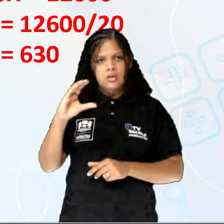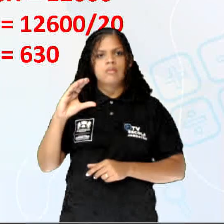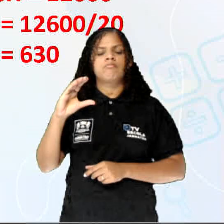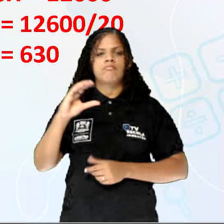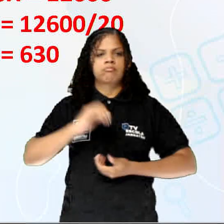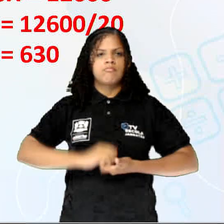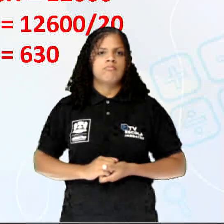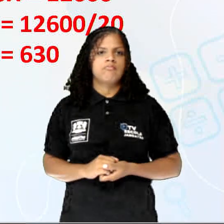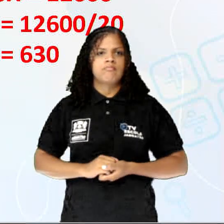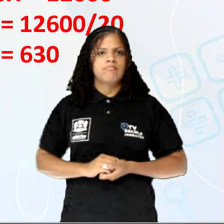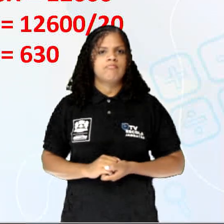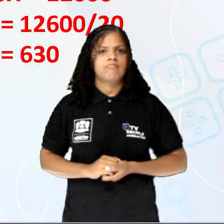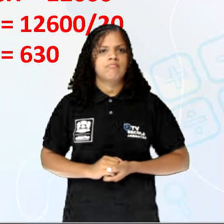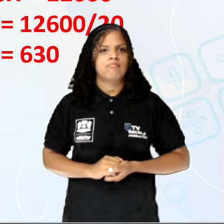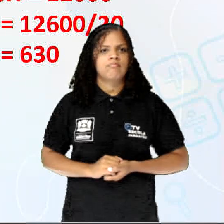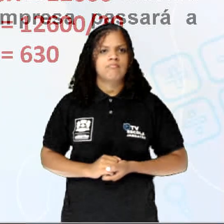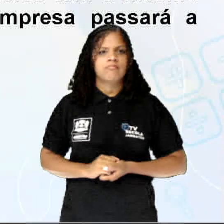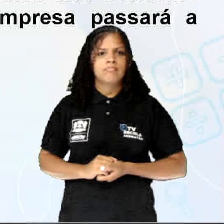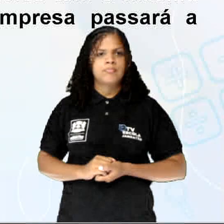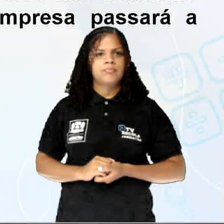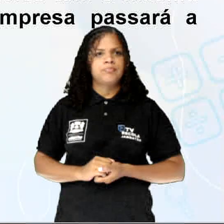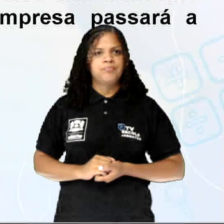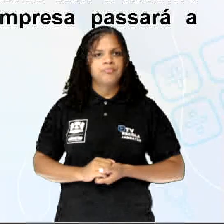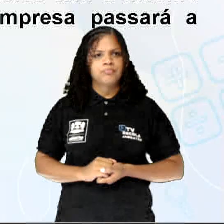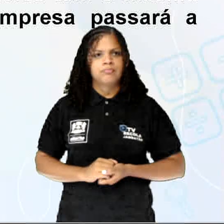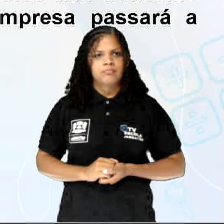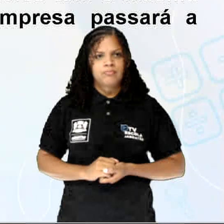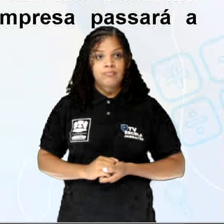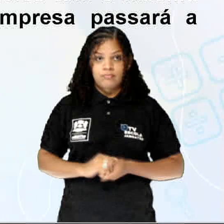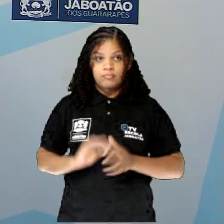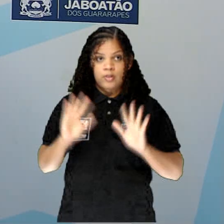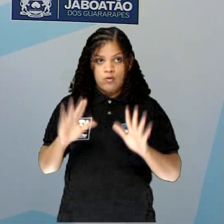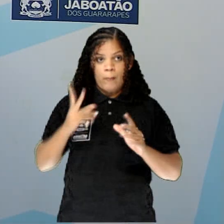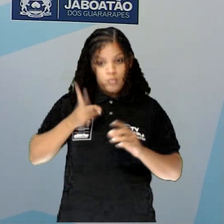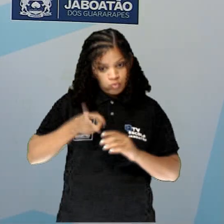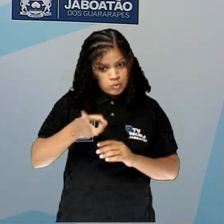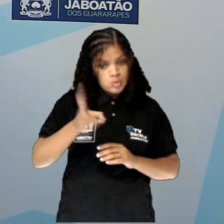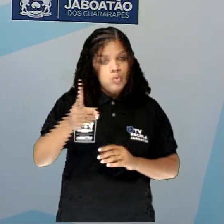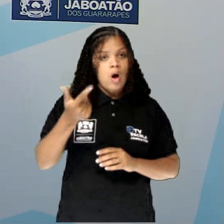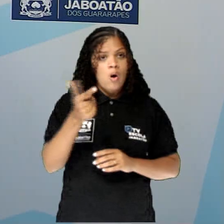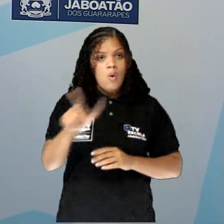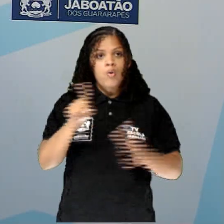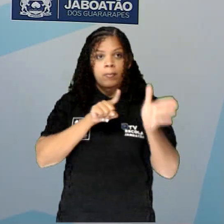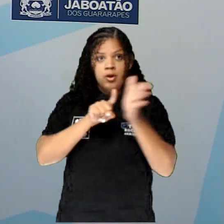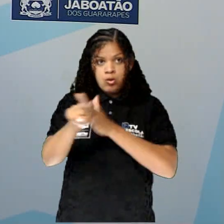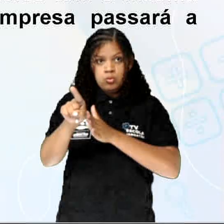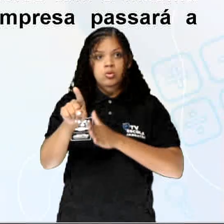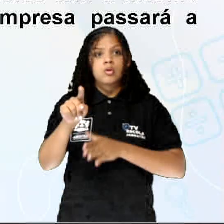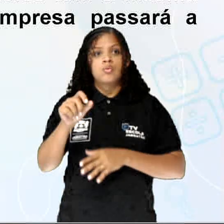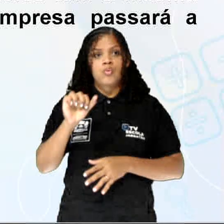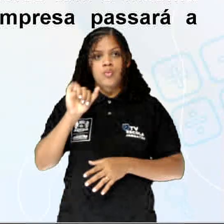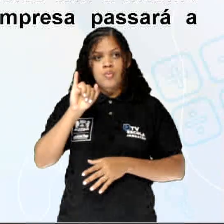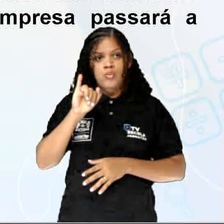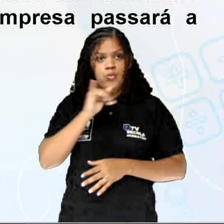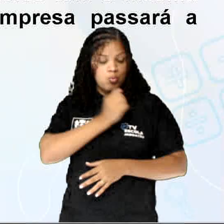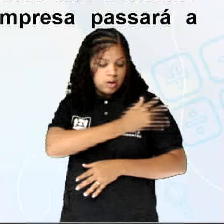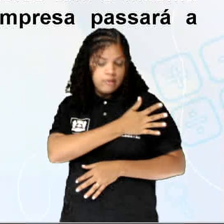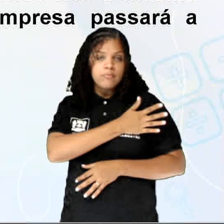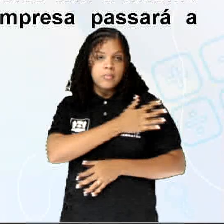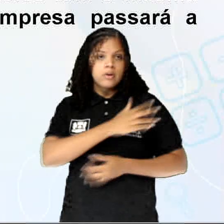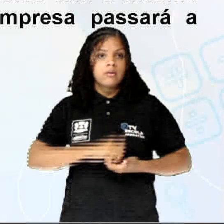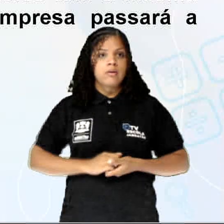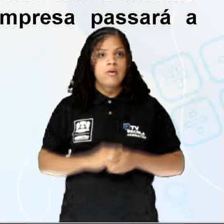aí. 4 vezes 5 e 3 vezes 7, numerador com numerador, denominador com denominador. Então vai ficar 600 sobre x